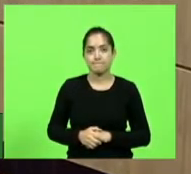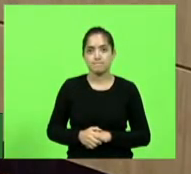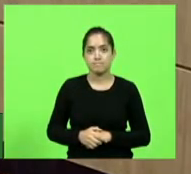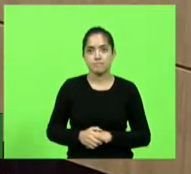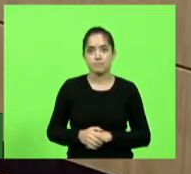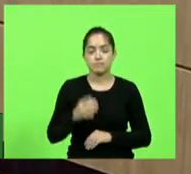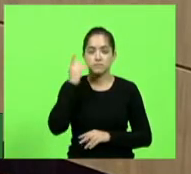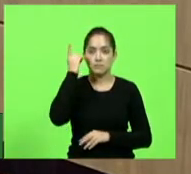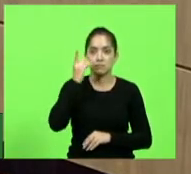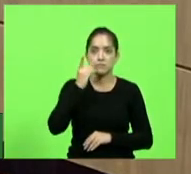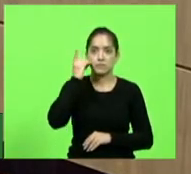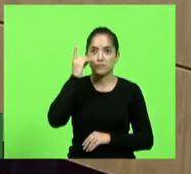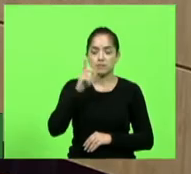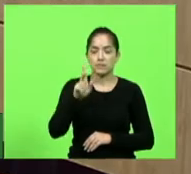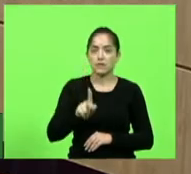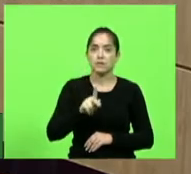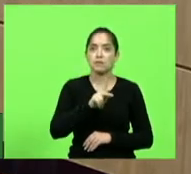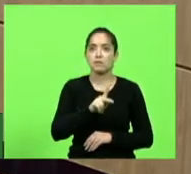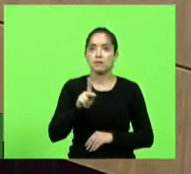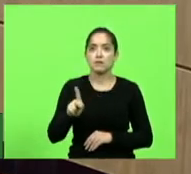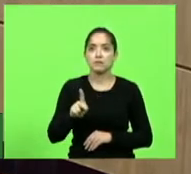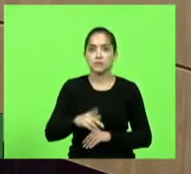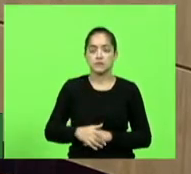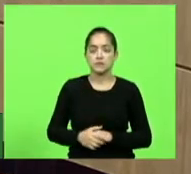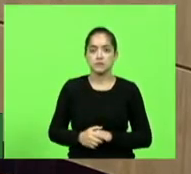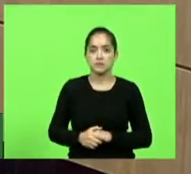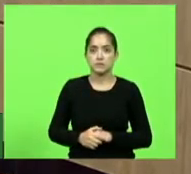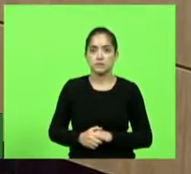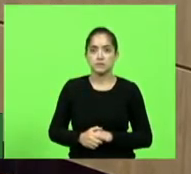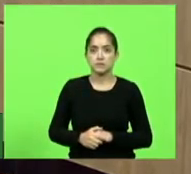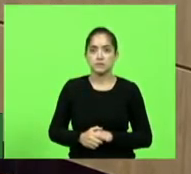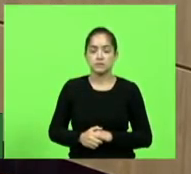Como vota o deputado Padre Pedro Baldiceira?